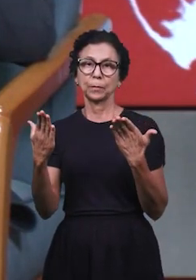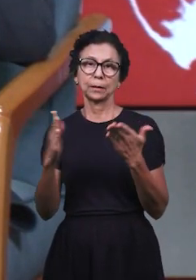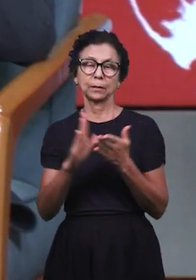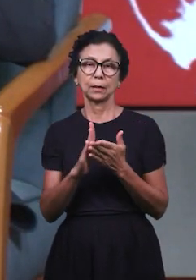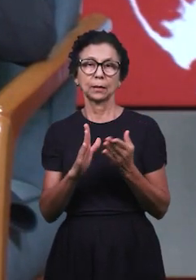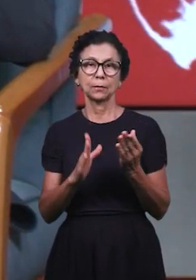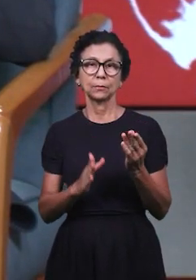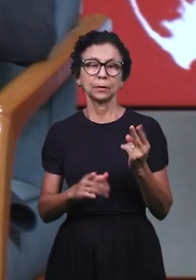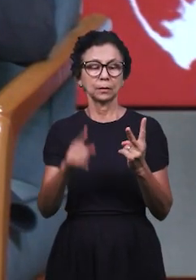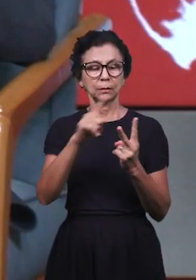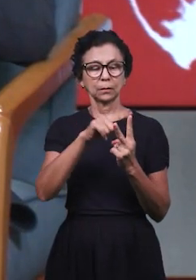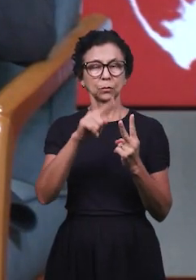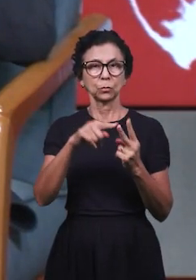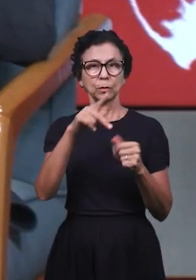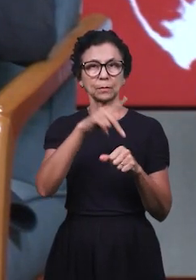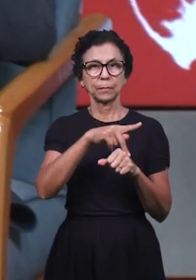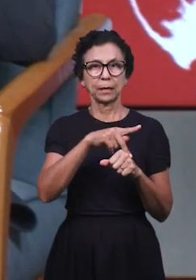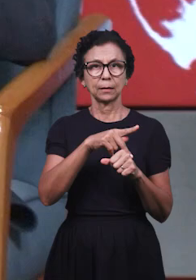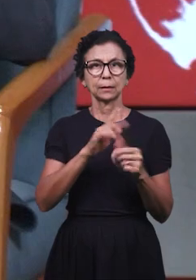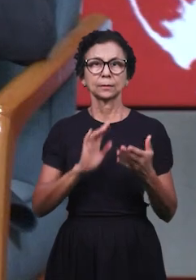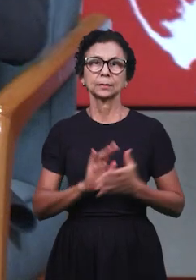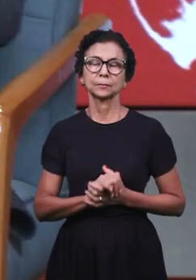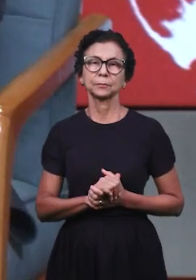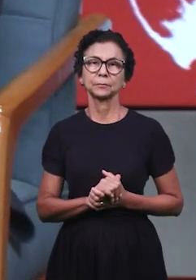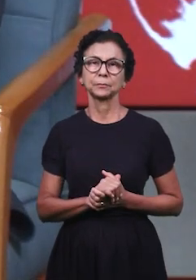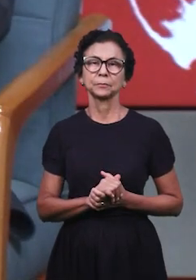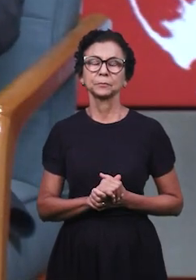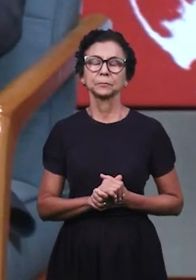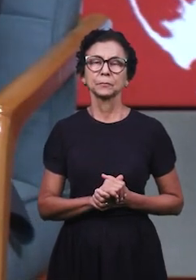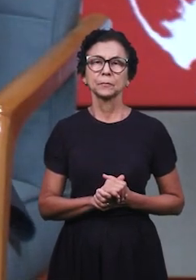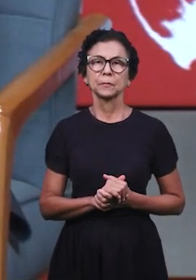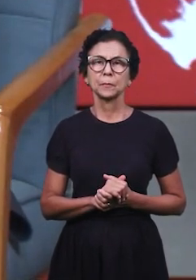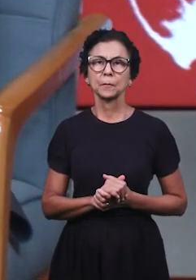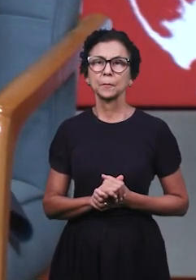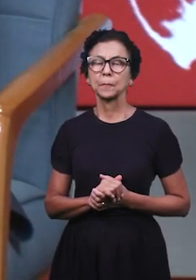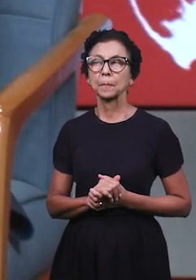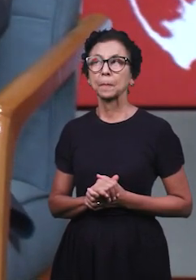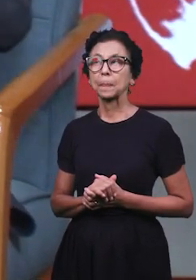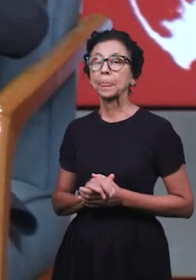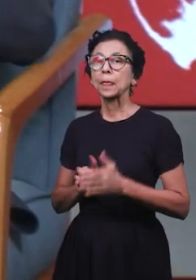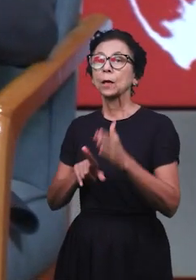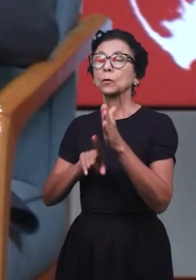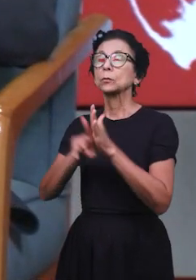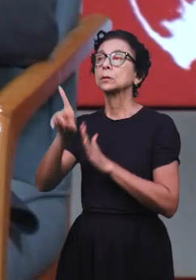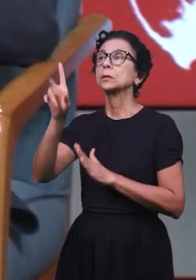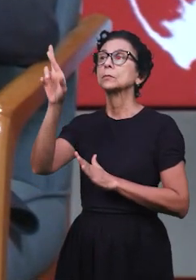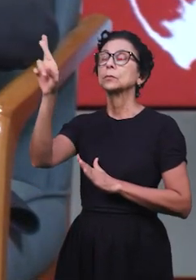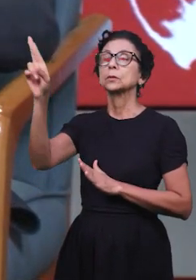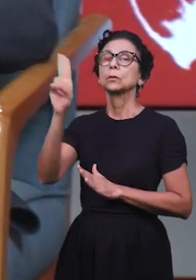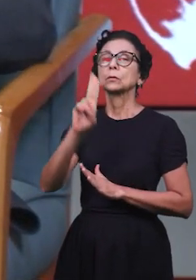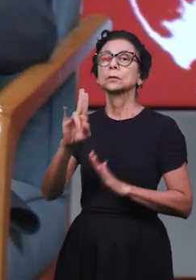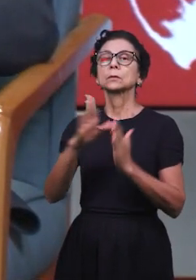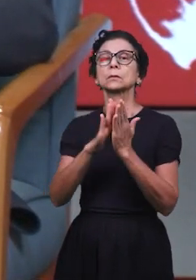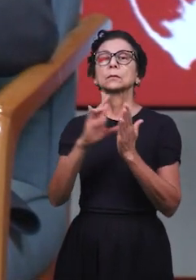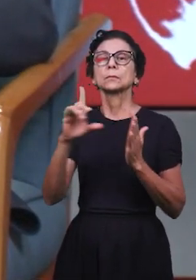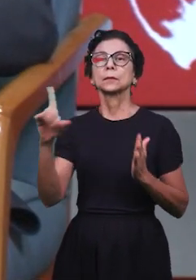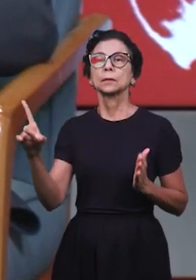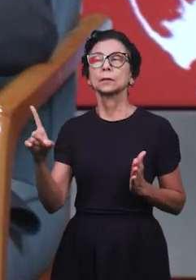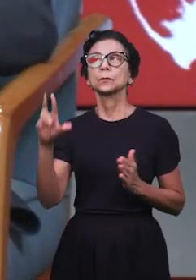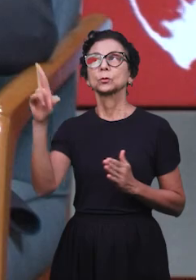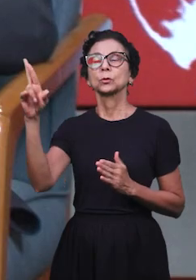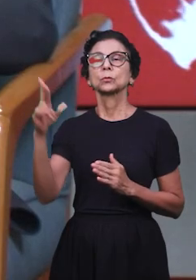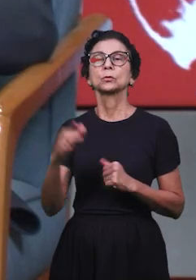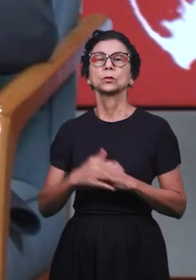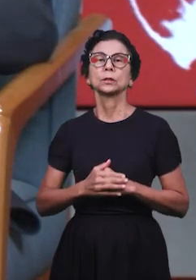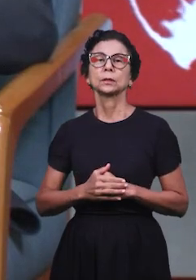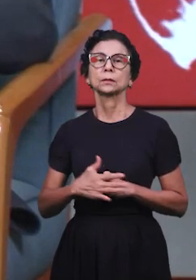palavra, verdade e luz. Nós consultamos ao Senhor na palavra porque o Senhor nos fez sacerdotes